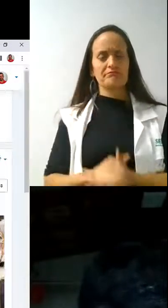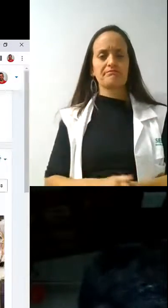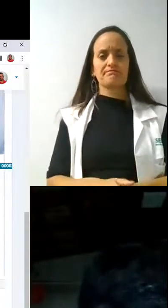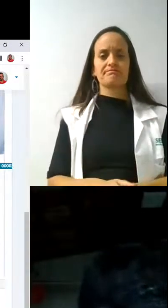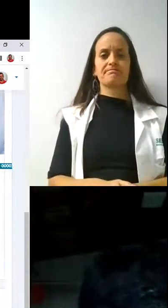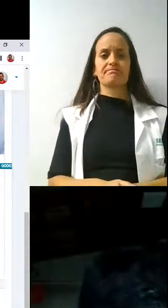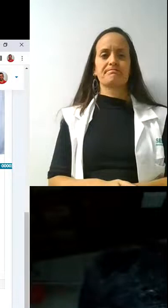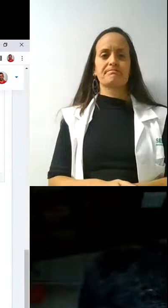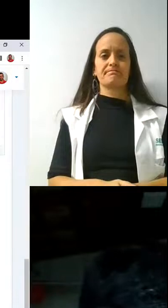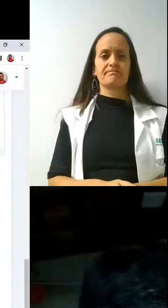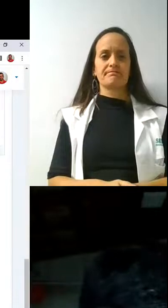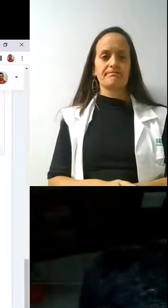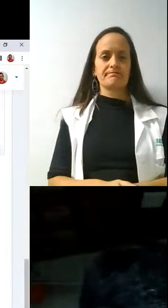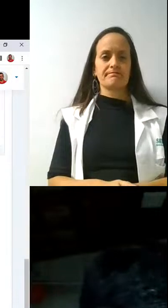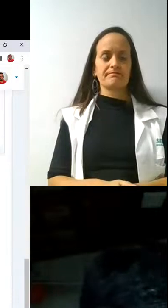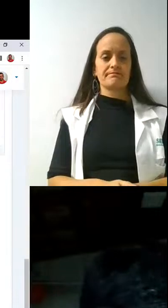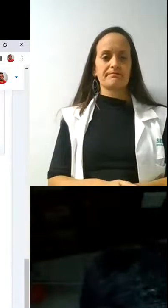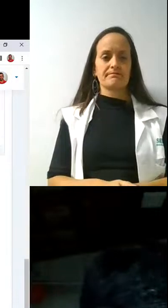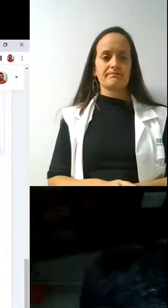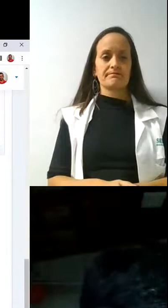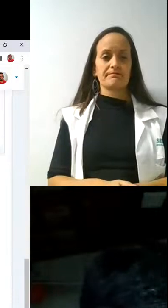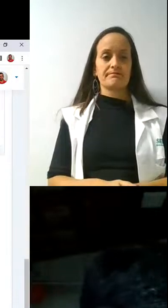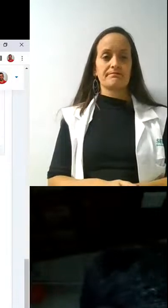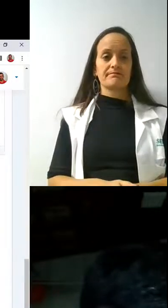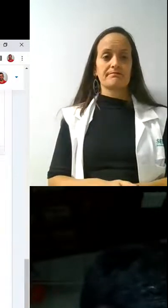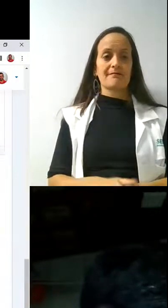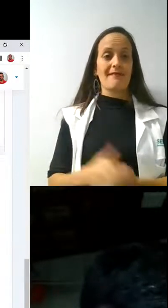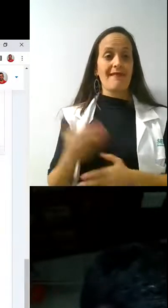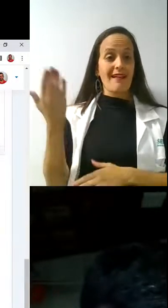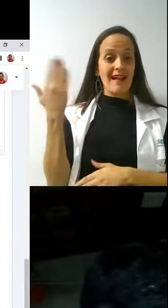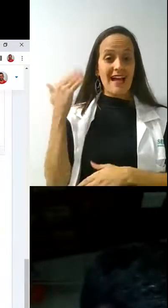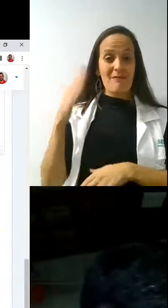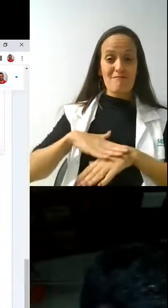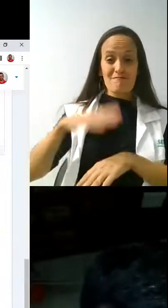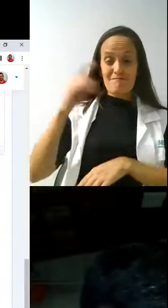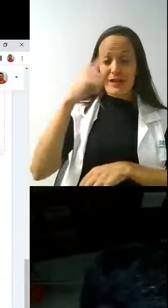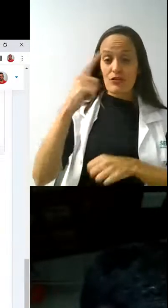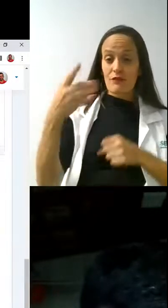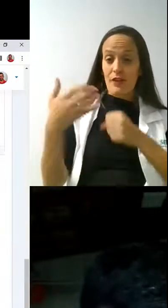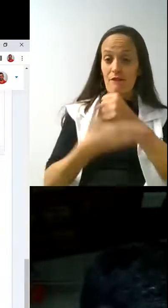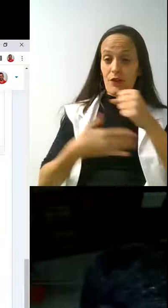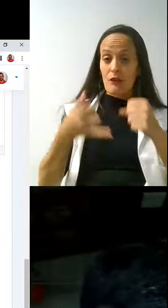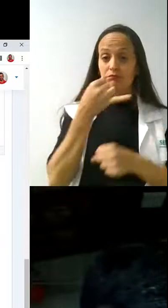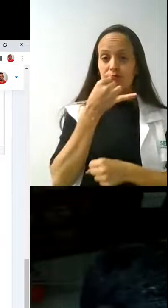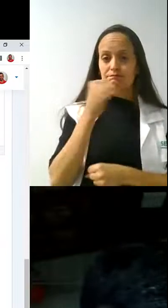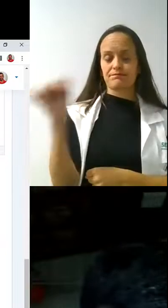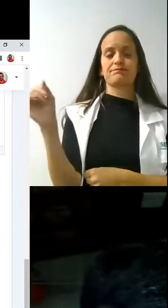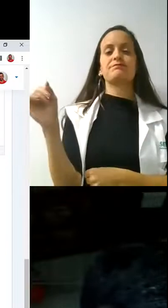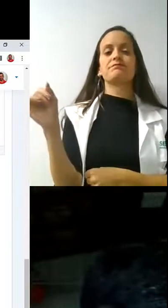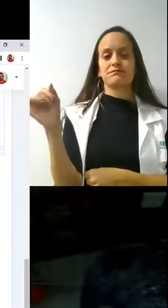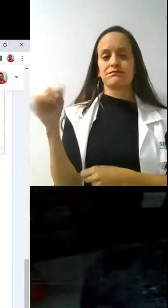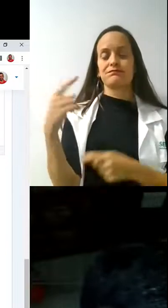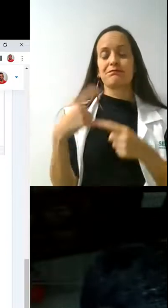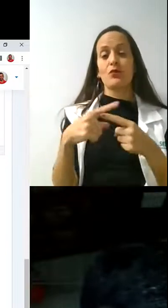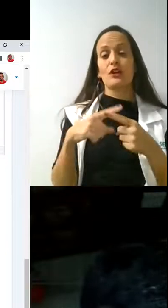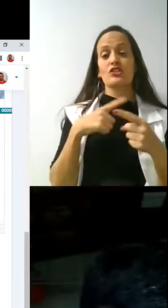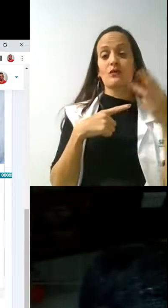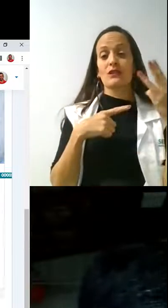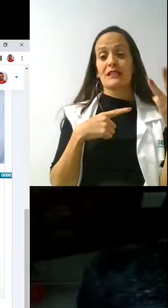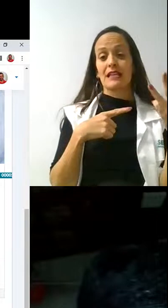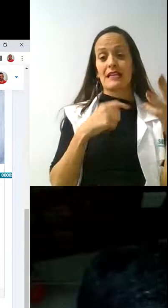Então, aqui, ó, a parte mais complicadinha, que tinha mais atividade, né, era a fundamento de eletricidade, que eram 3 atividades,